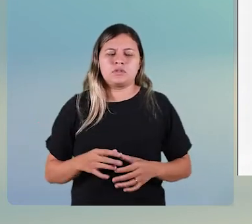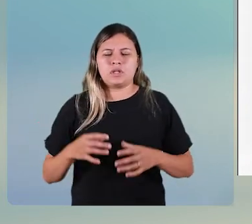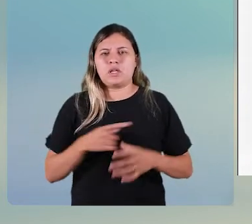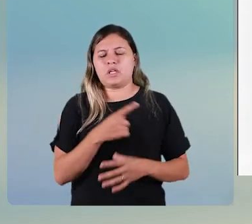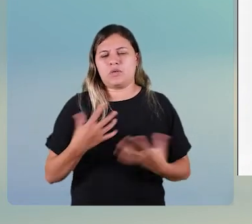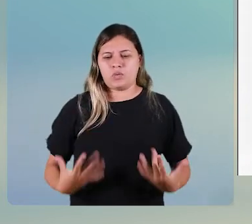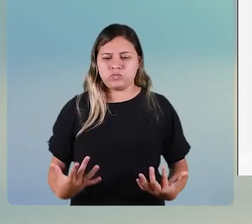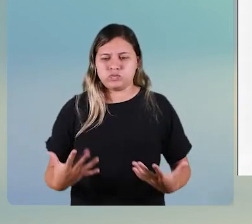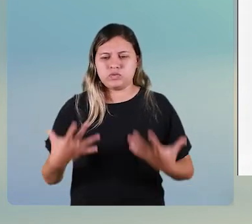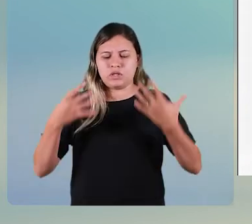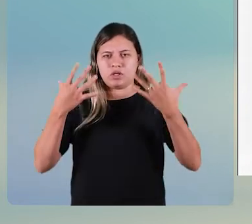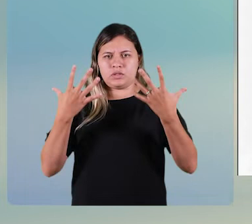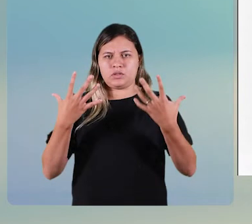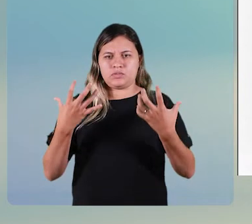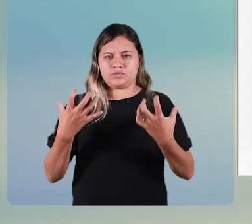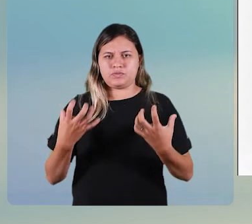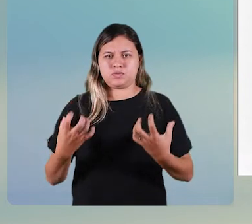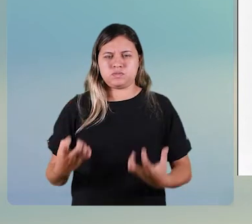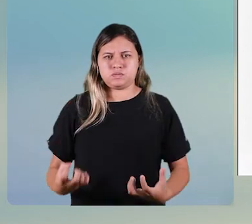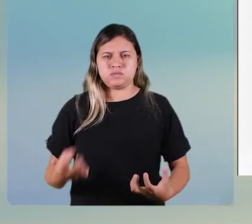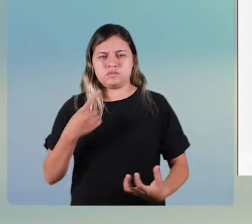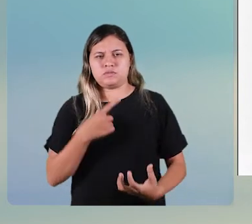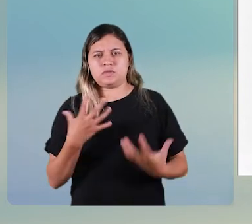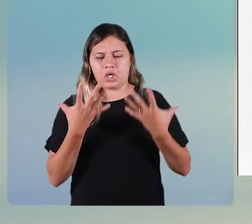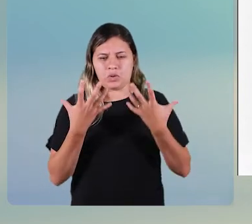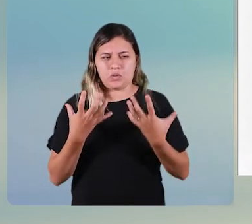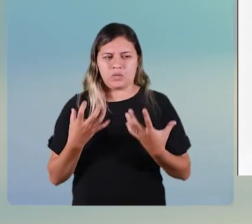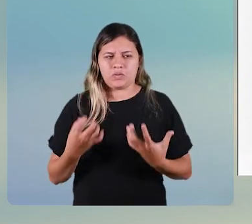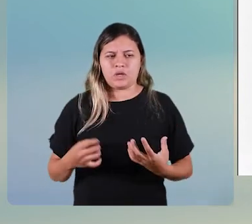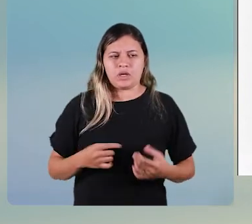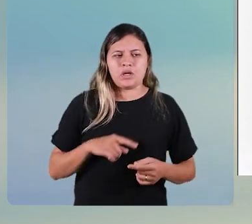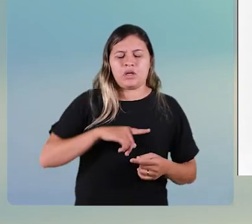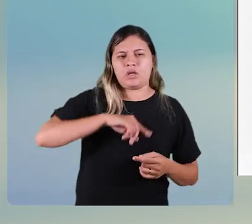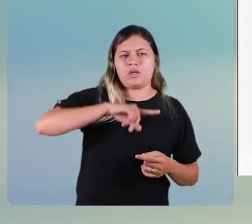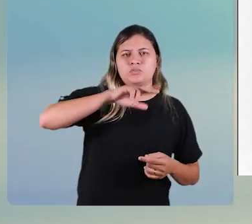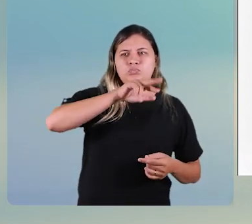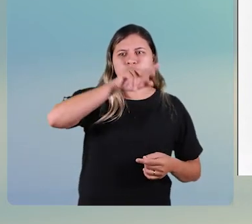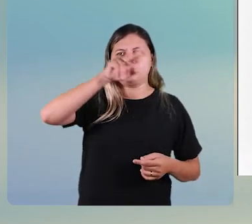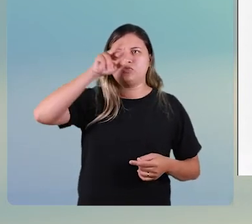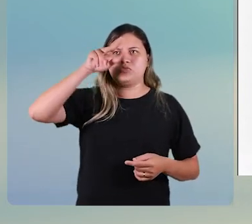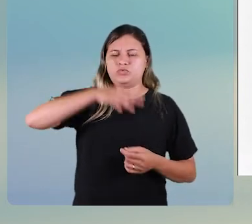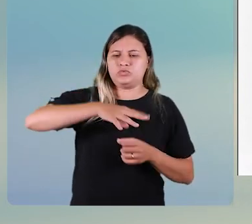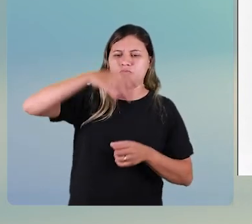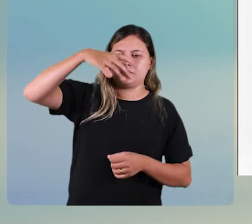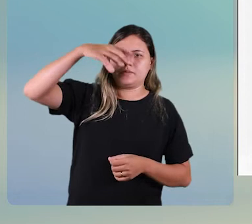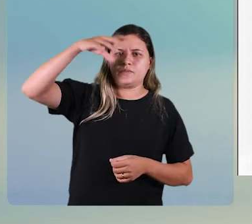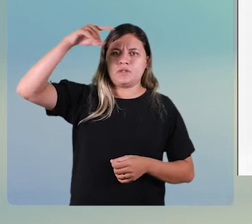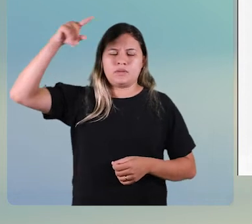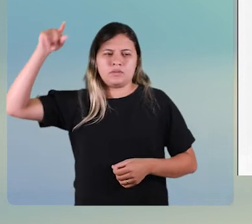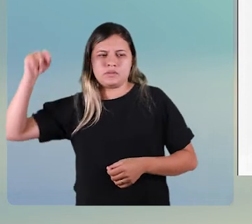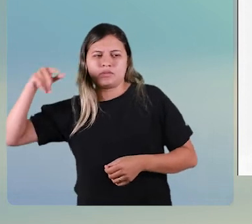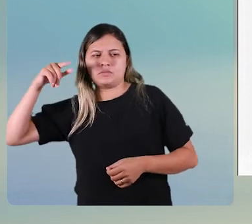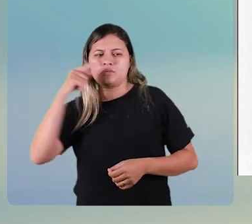ela vai evaporar, vai virar vapor de água. E esse vapor de água é que vai, ó, mover essas turbinas aí da